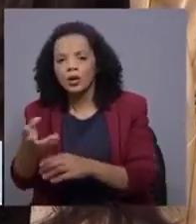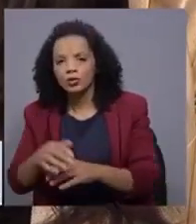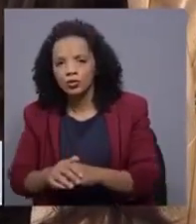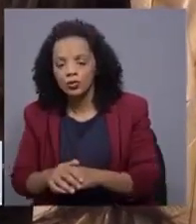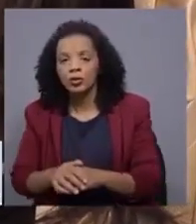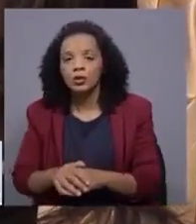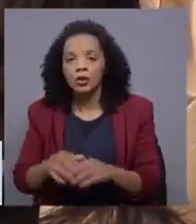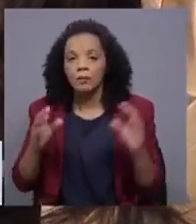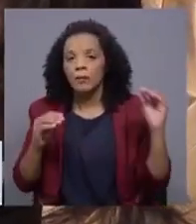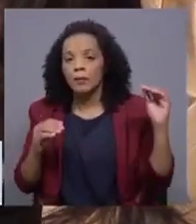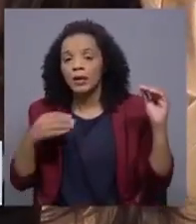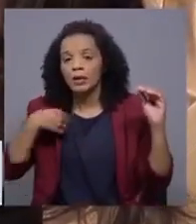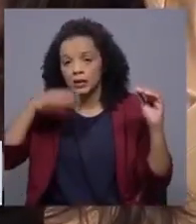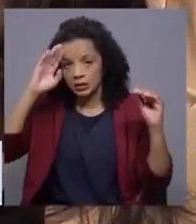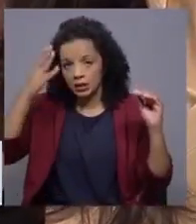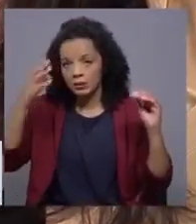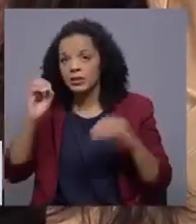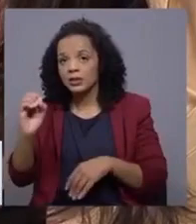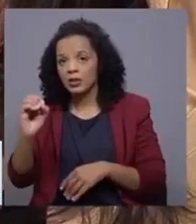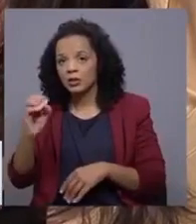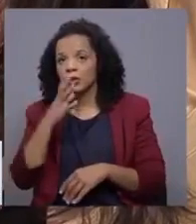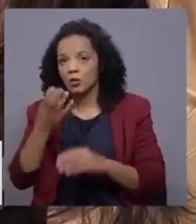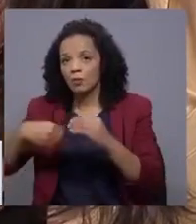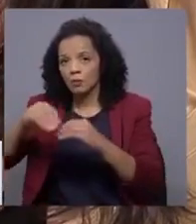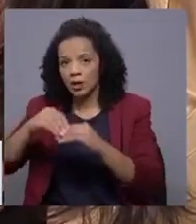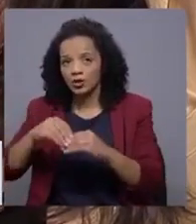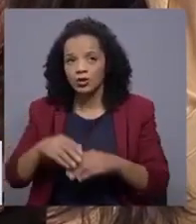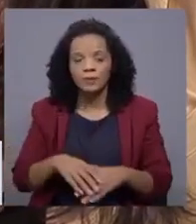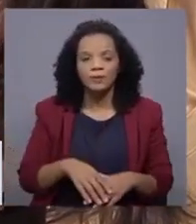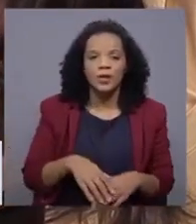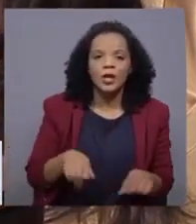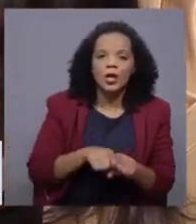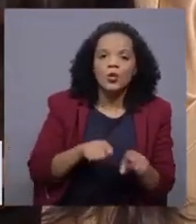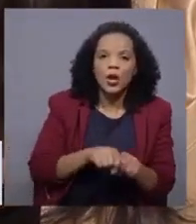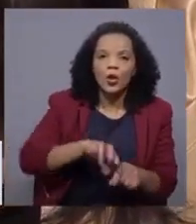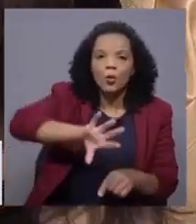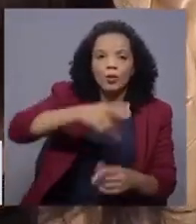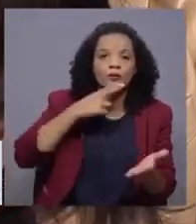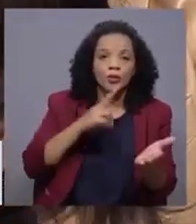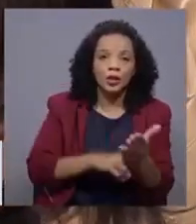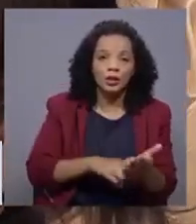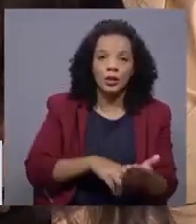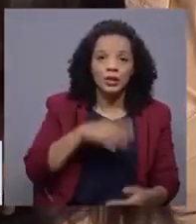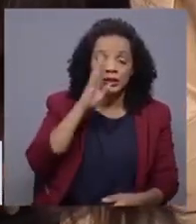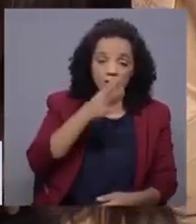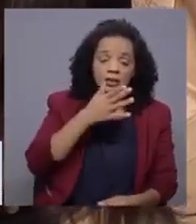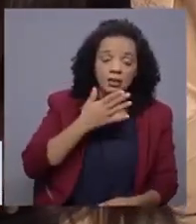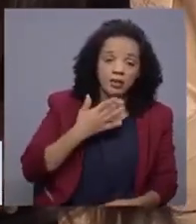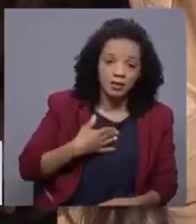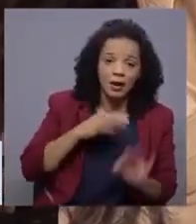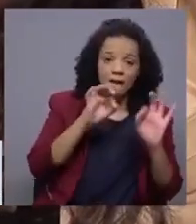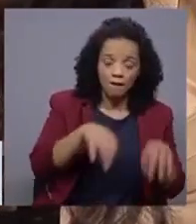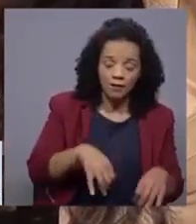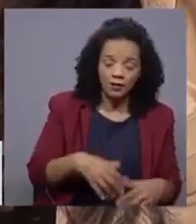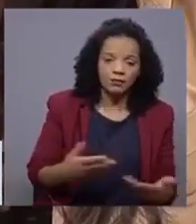sabe que a tourada não é património do CDS. É a sua ignorância do país real.